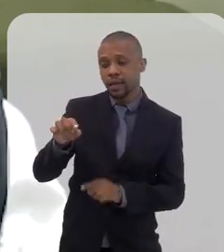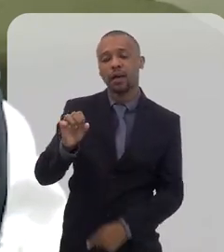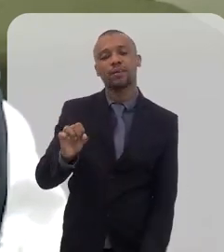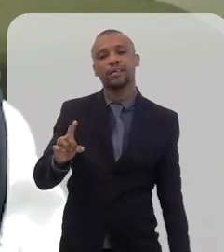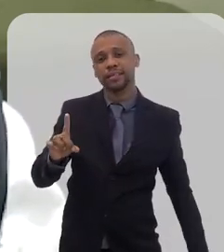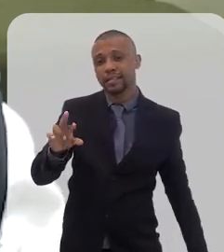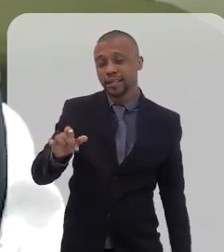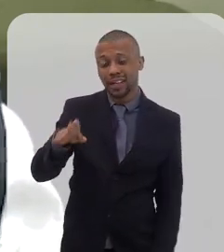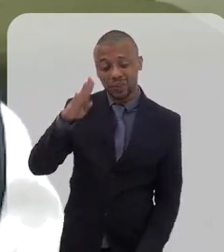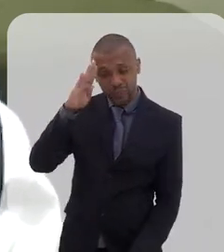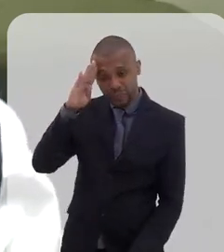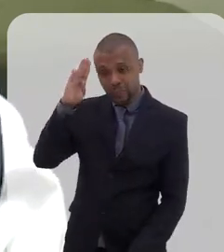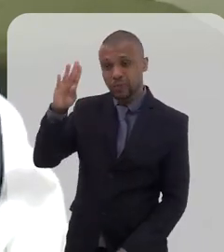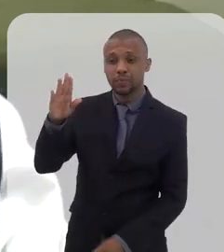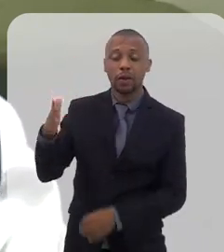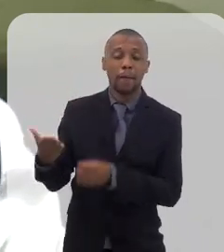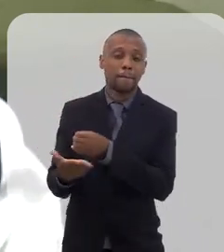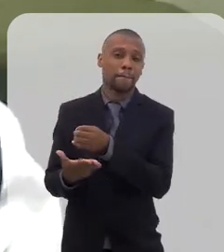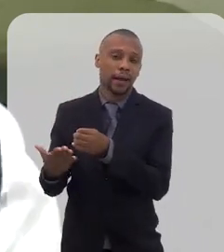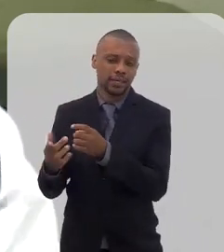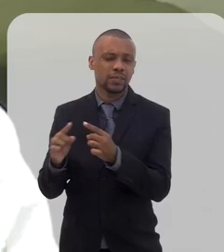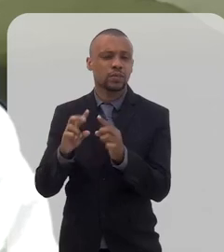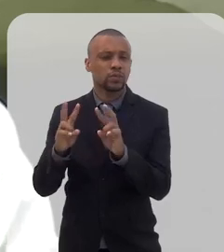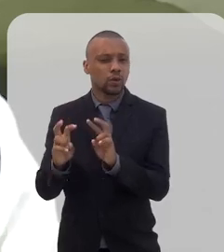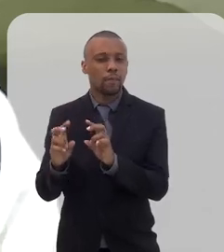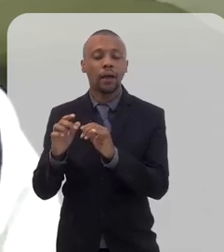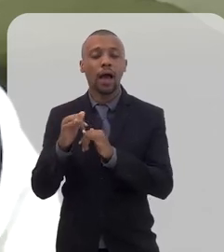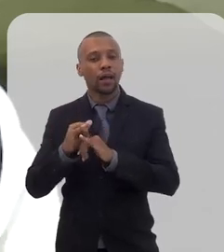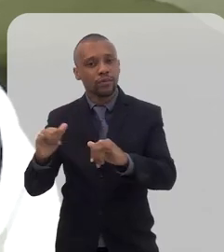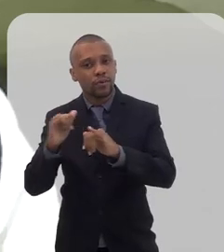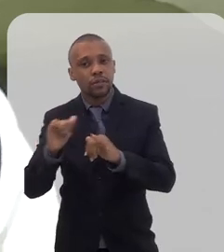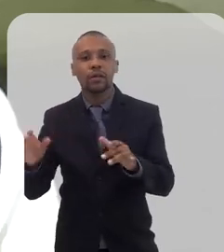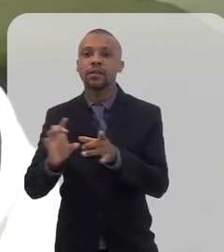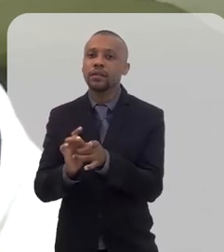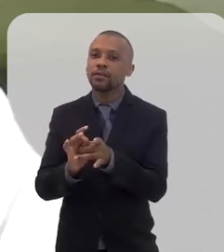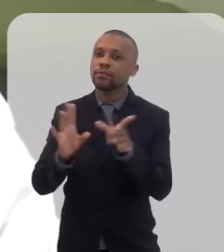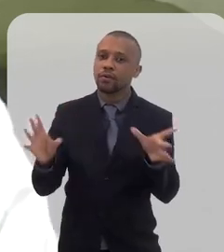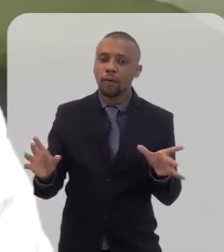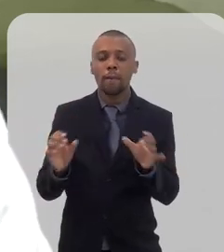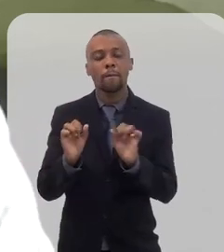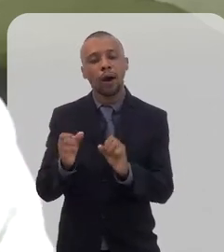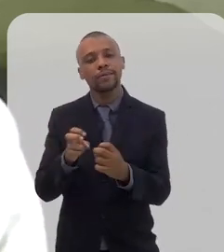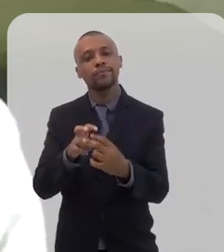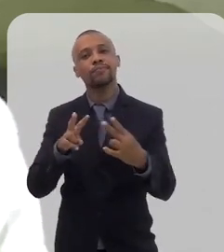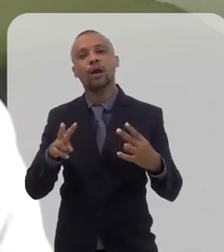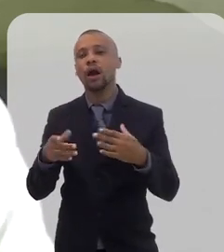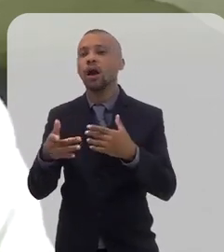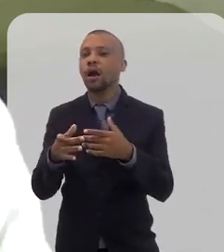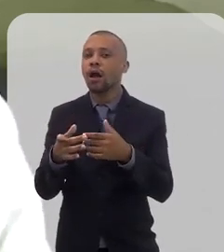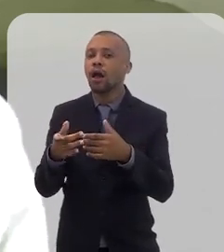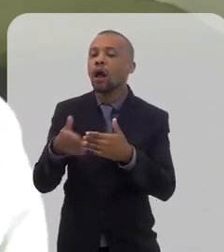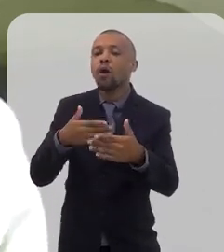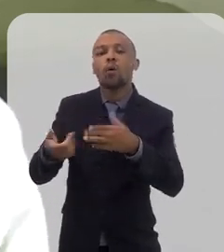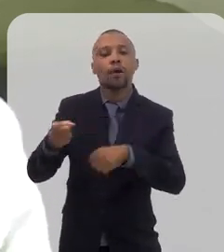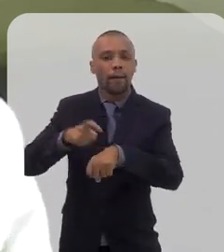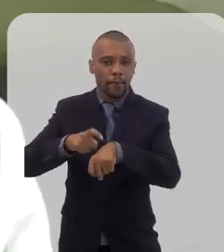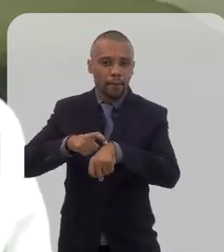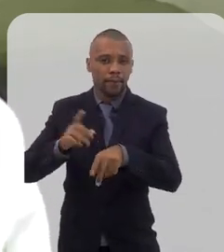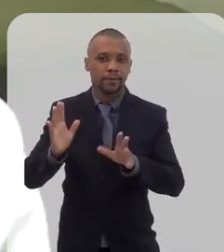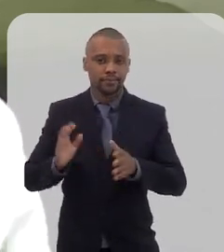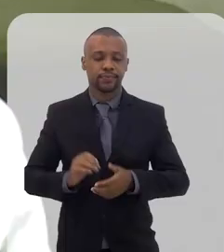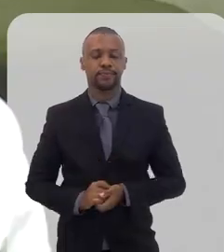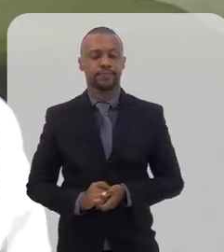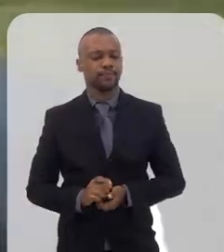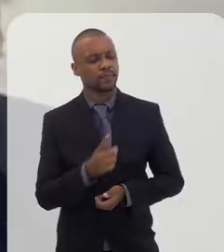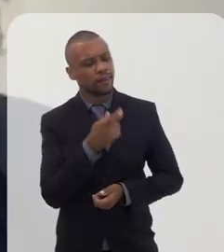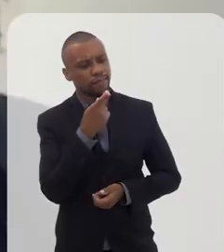Sidra realmente é o nosso carro-chefe assim, em questão de divulgação e está disponível para acesso online a qualquer momento.